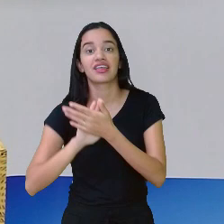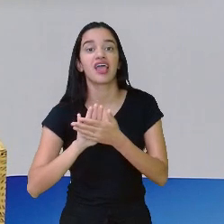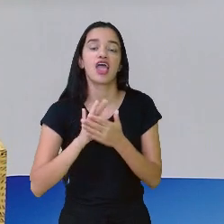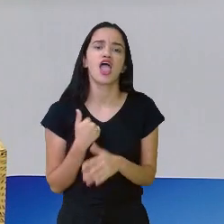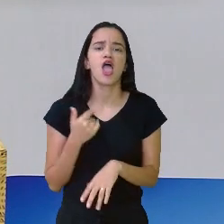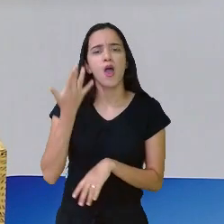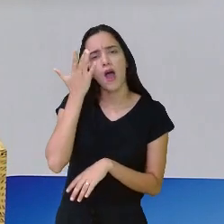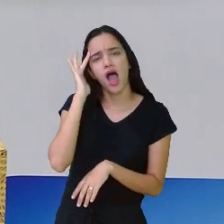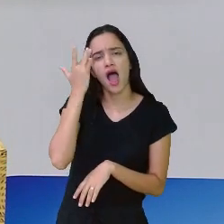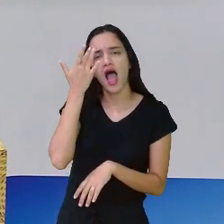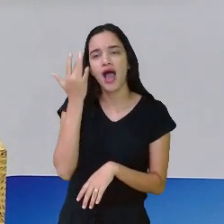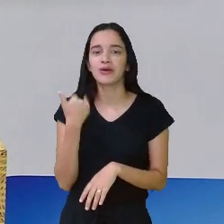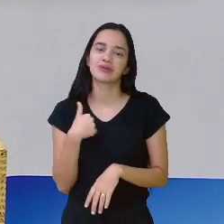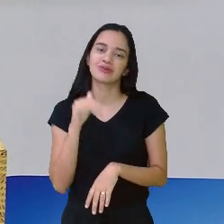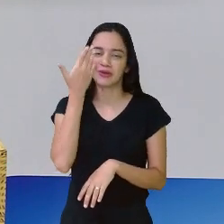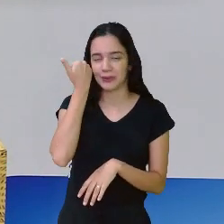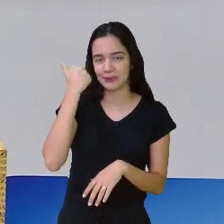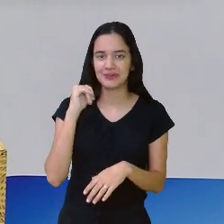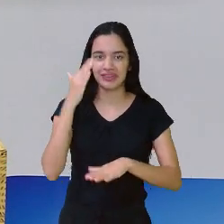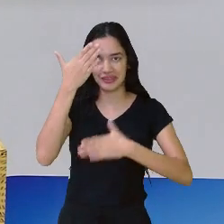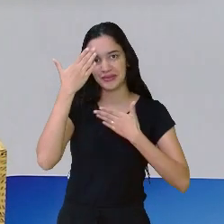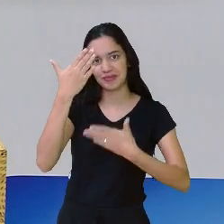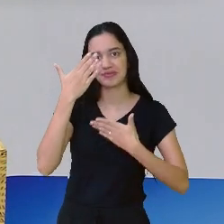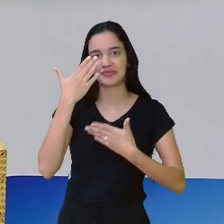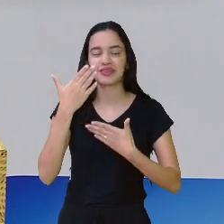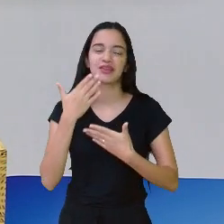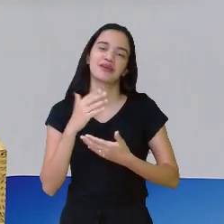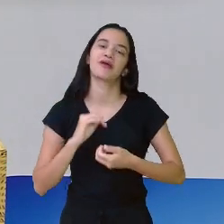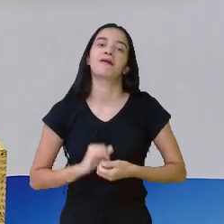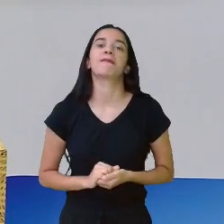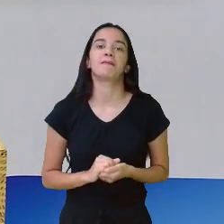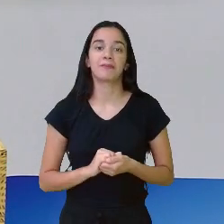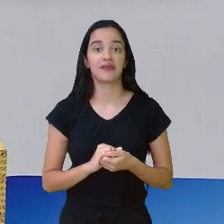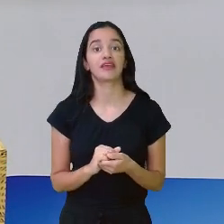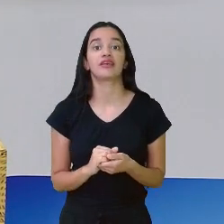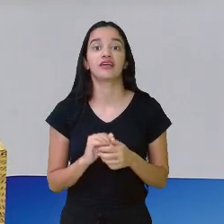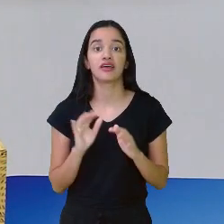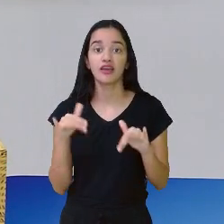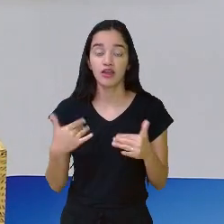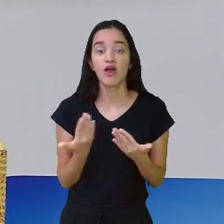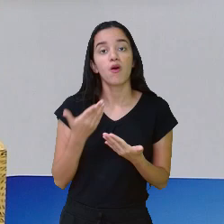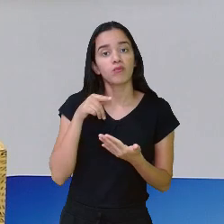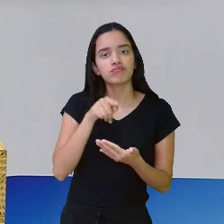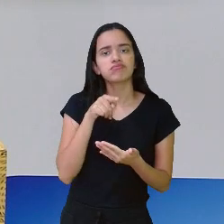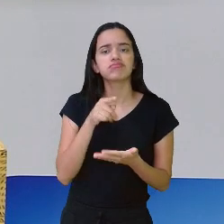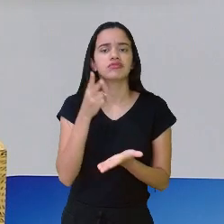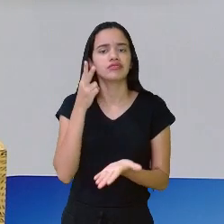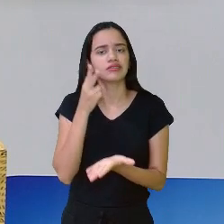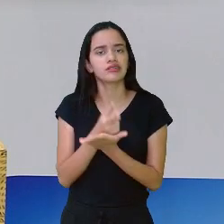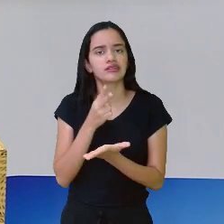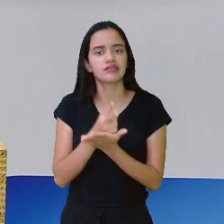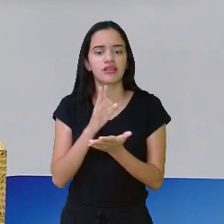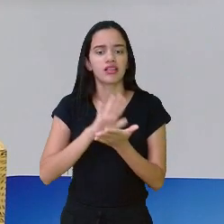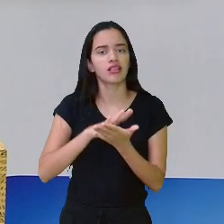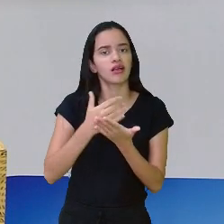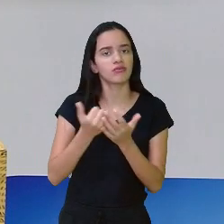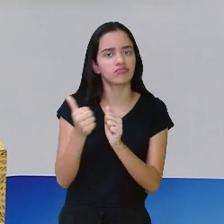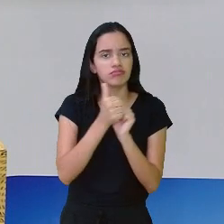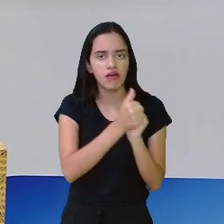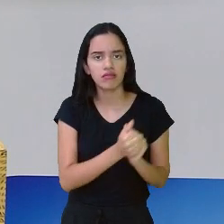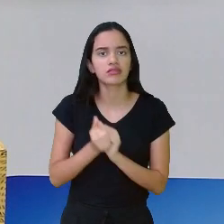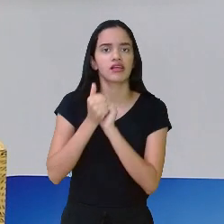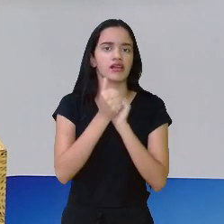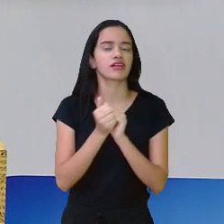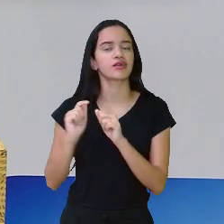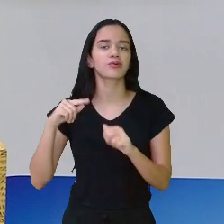eu acho que é o que eu sei de Libras, é isso. Muito obrigada, Midian, por você estar aqui fazendo essa parceria aqui